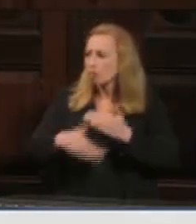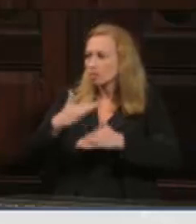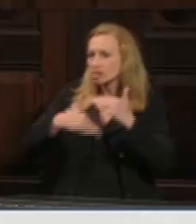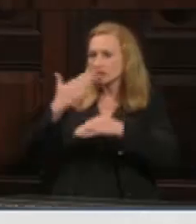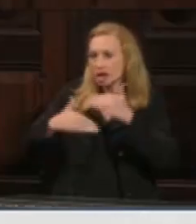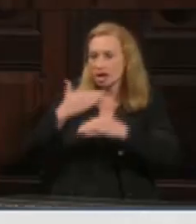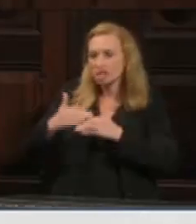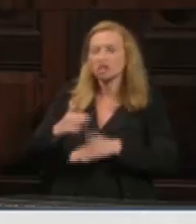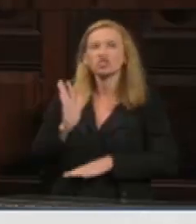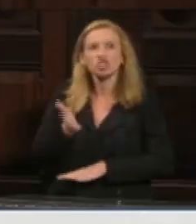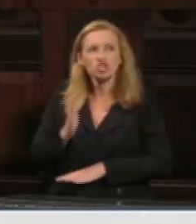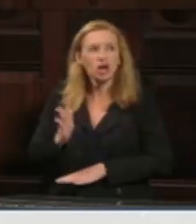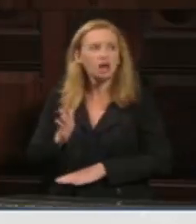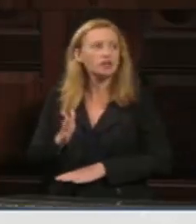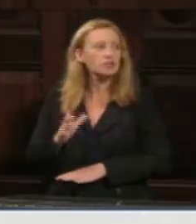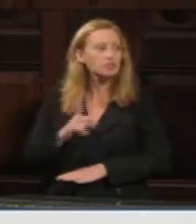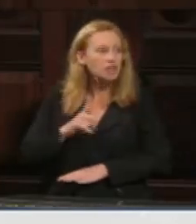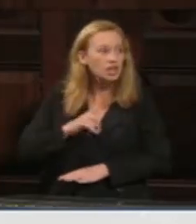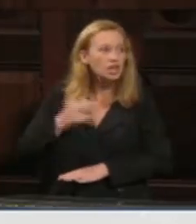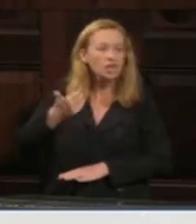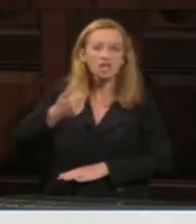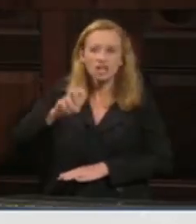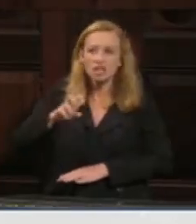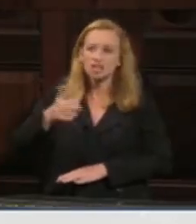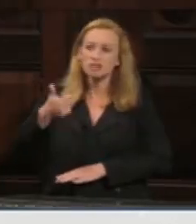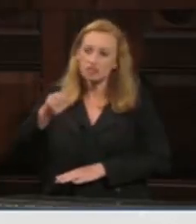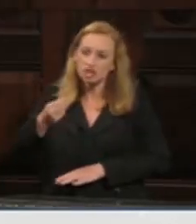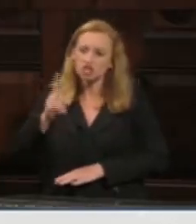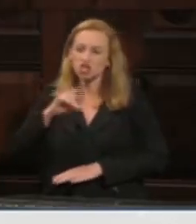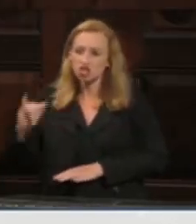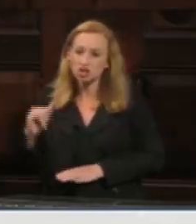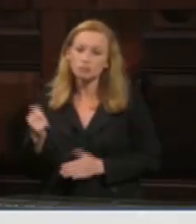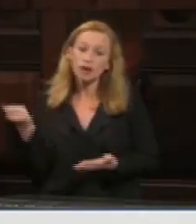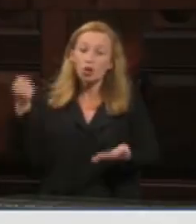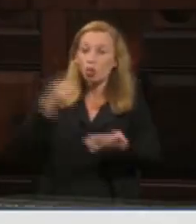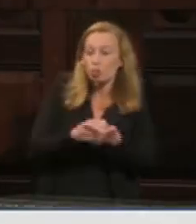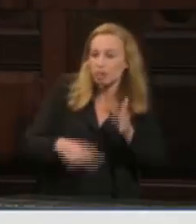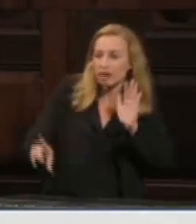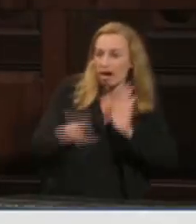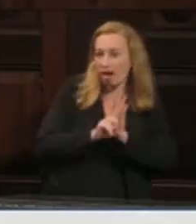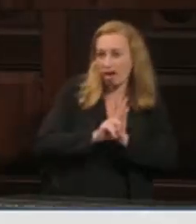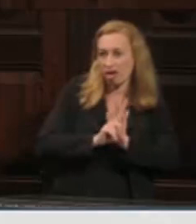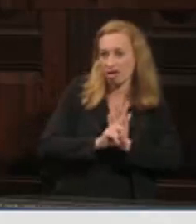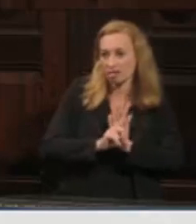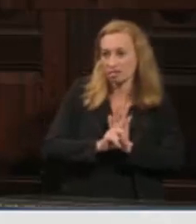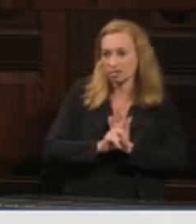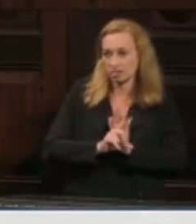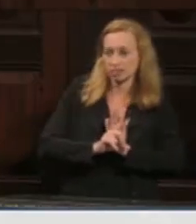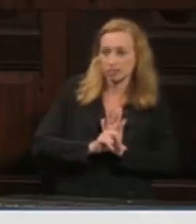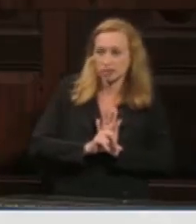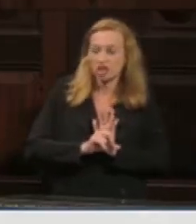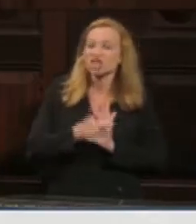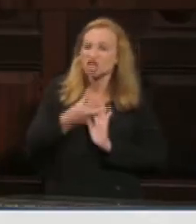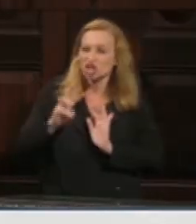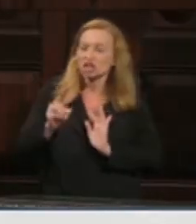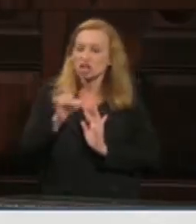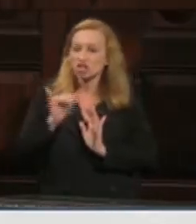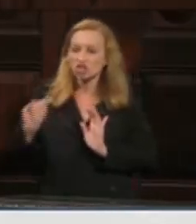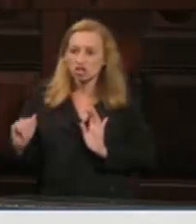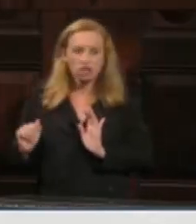em 15, 20 dias, para poder cumprir o que diz a legislação do Código de Trânsito Brasileiro, que diz 30 dias para